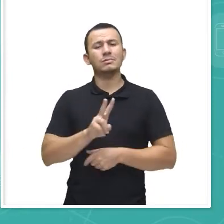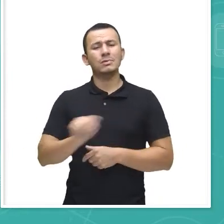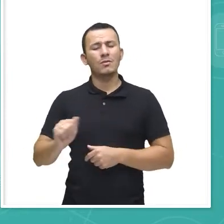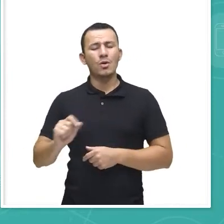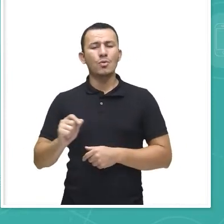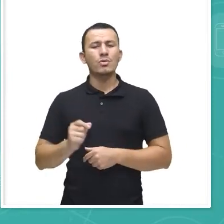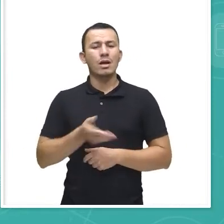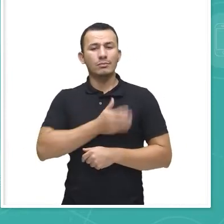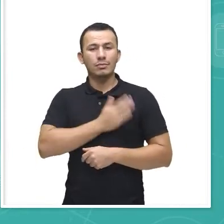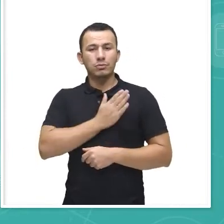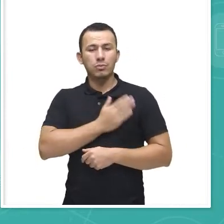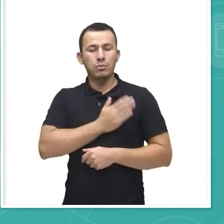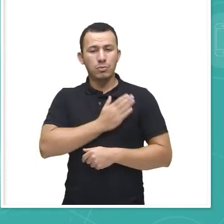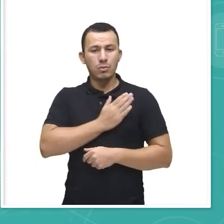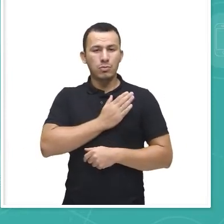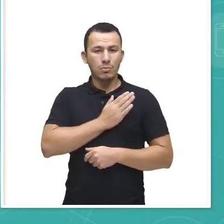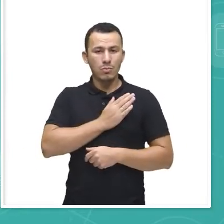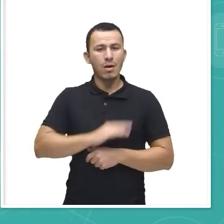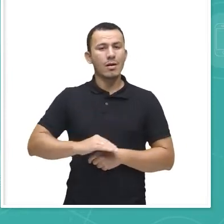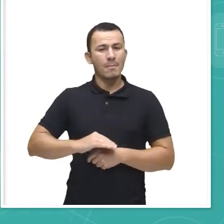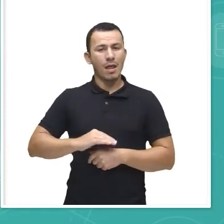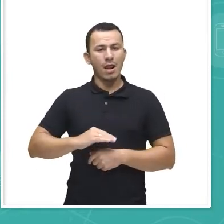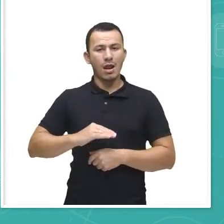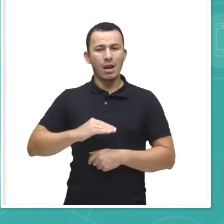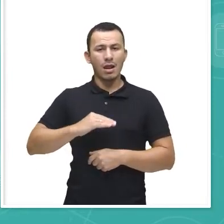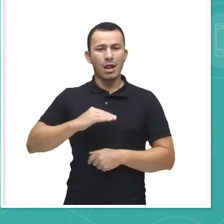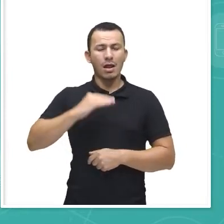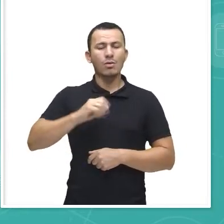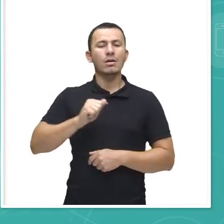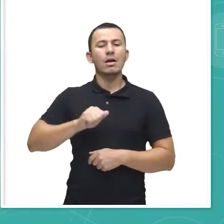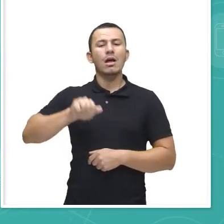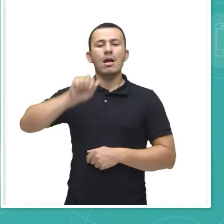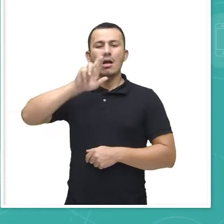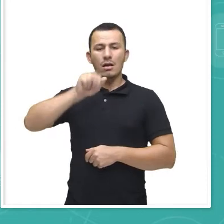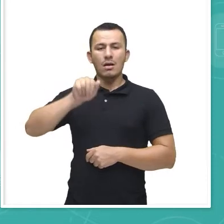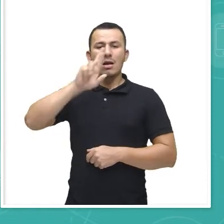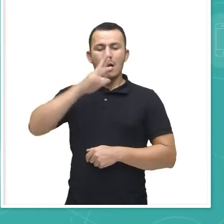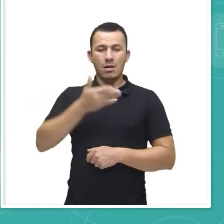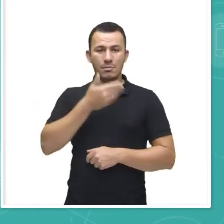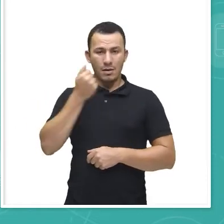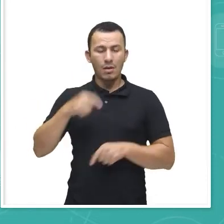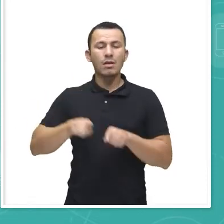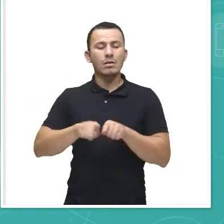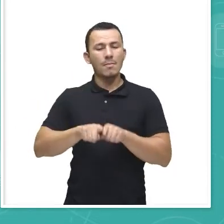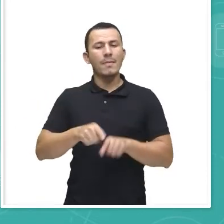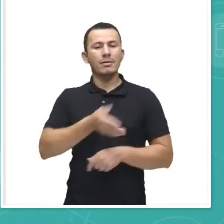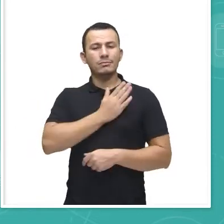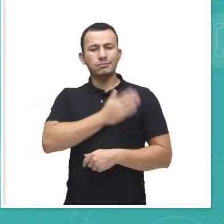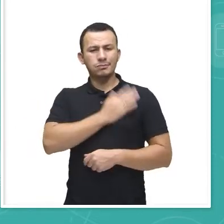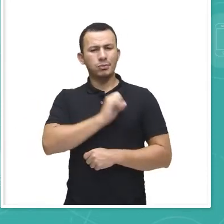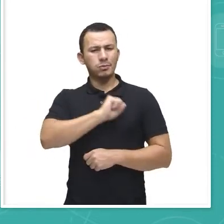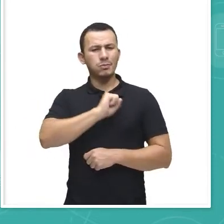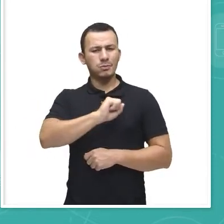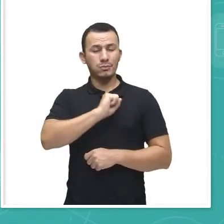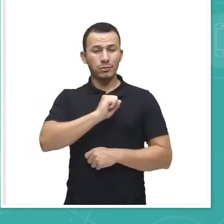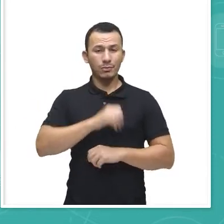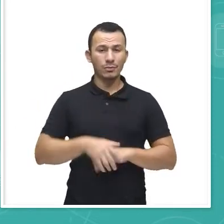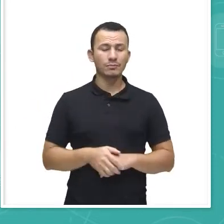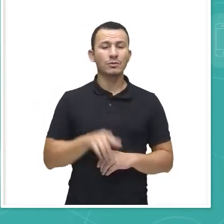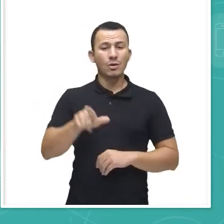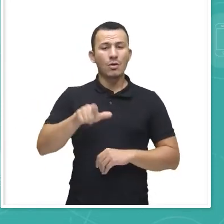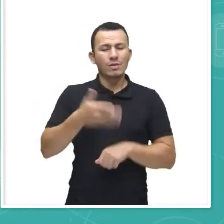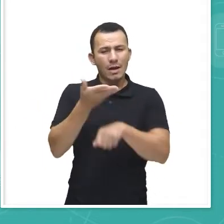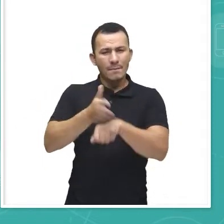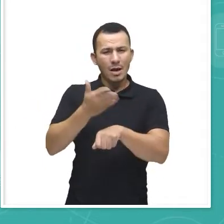frequência cardíaca, aumentando então a nossa respiração e os nossos batimentos cardíacos. Então, quando você faz